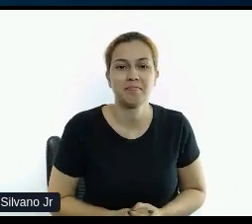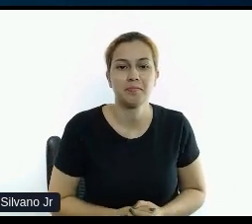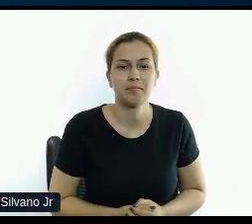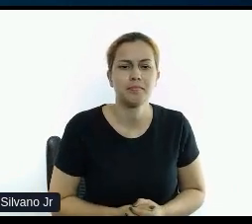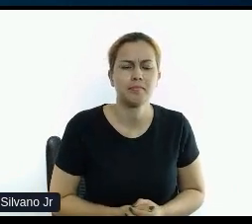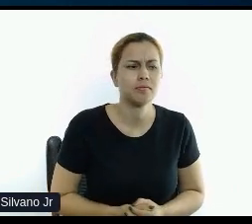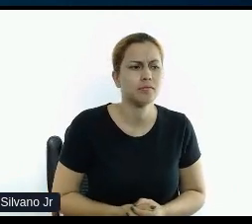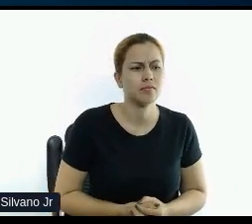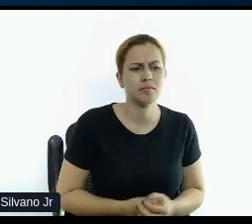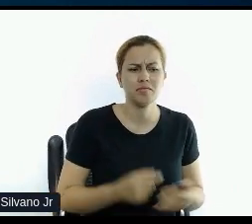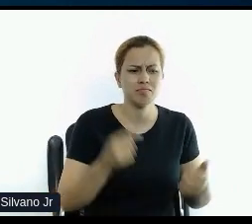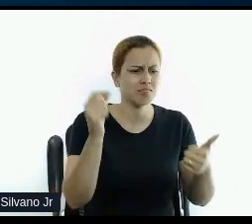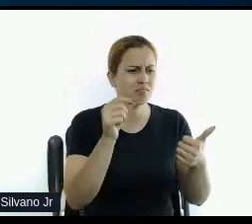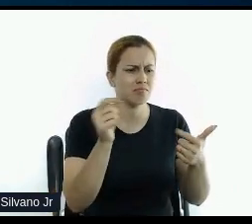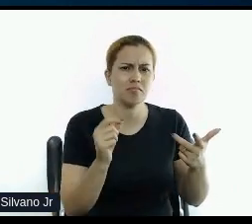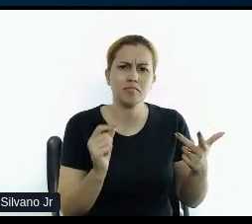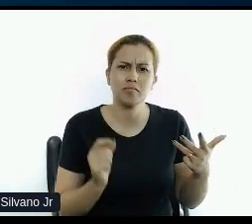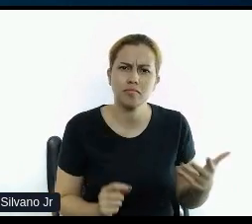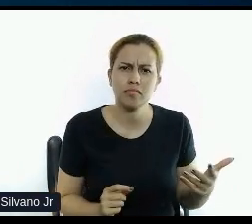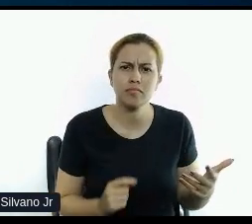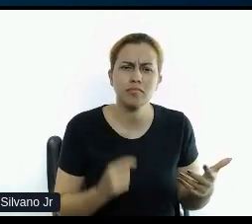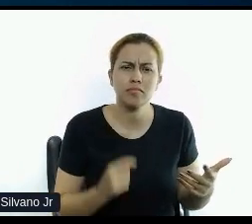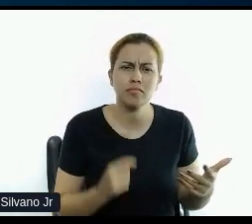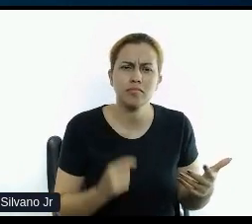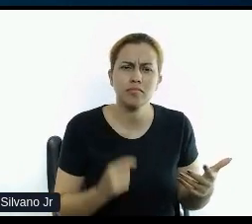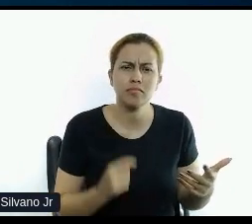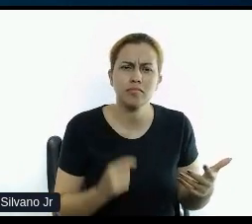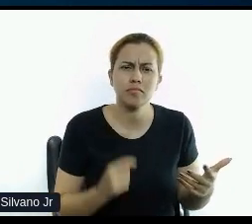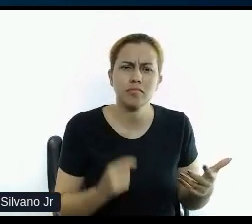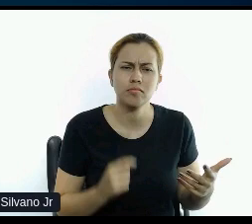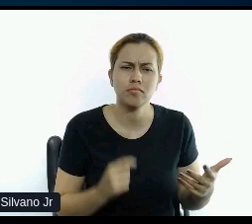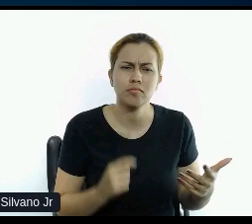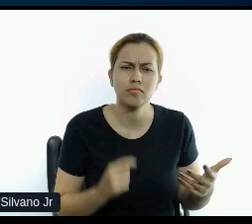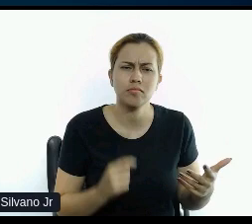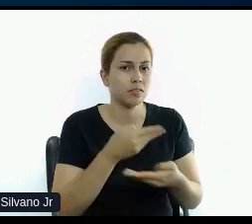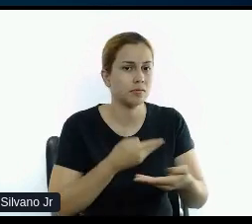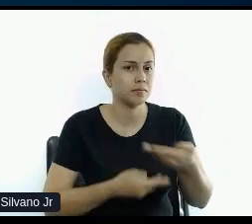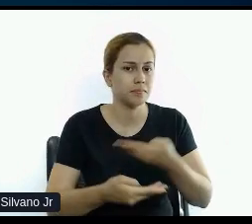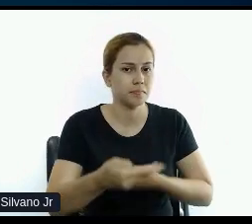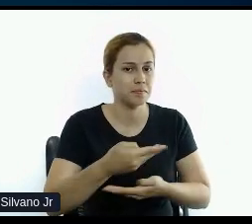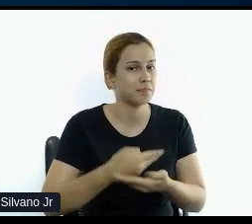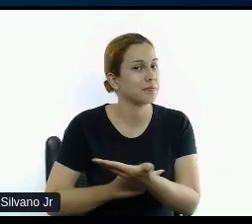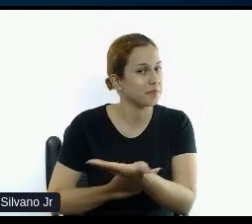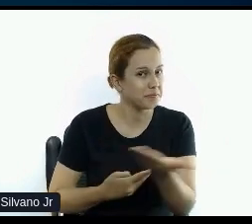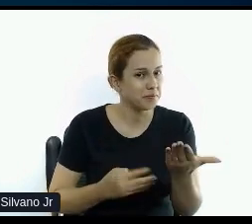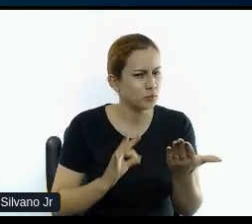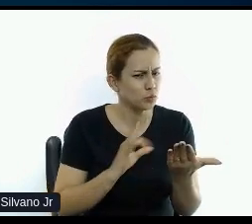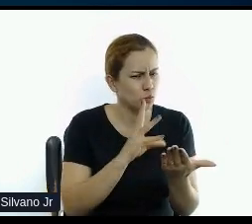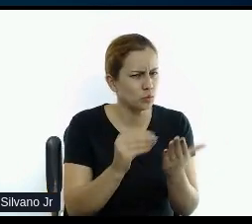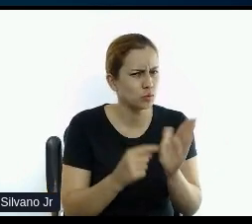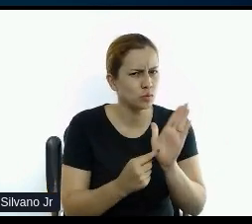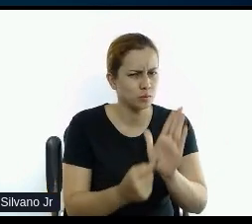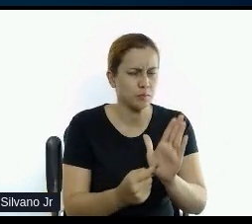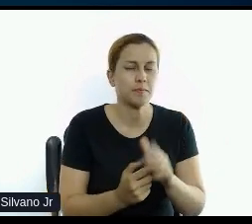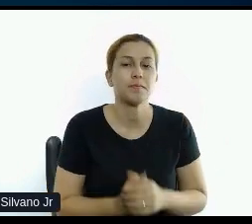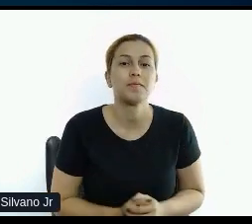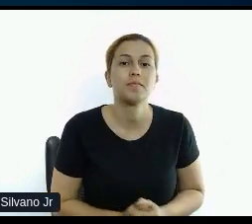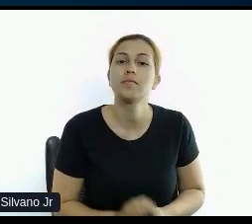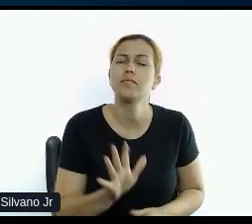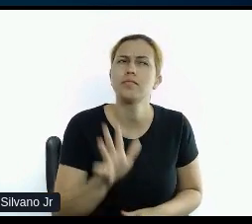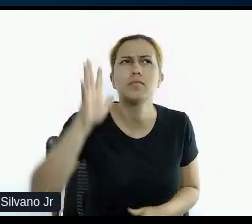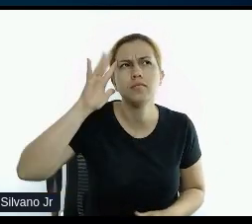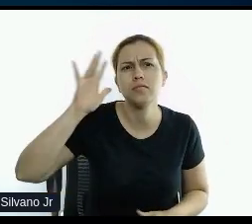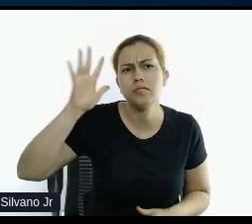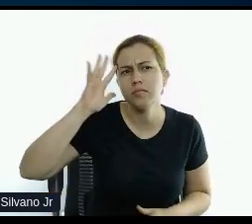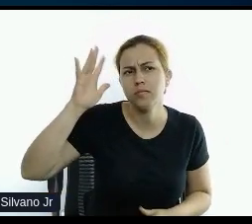de prompts a nível de slide. Depois eu vou compartilhar aí o slide com vocês. Vou passar todos esses prompts, mas que vocês poderiam estar passando ali